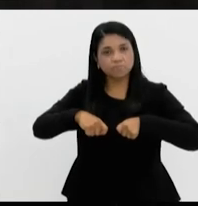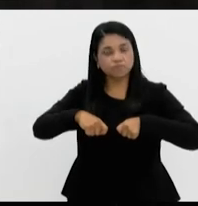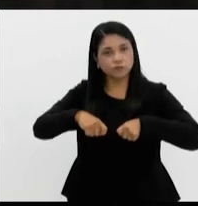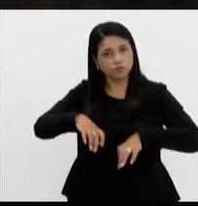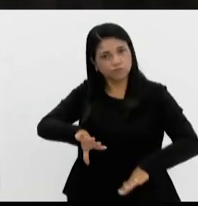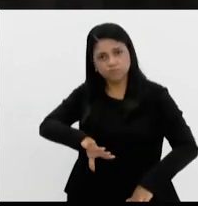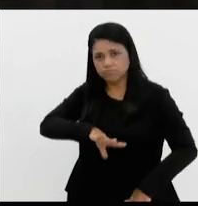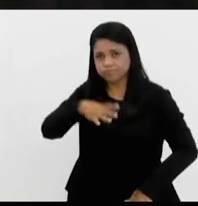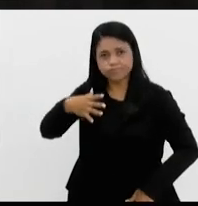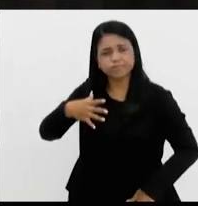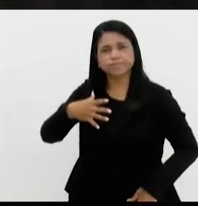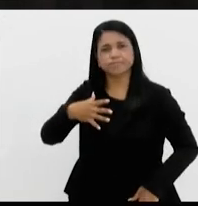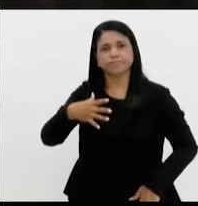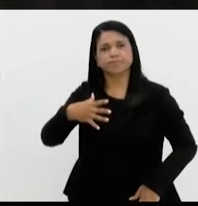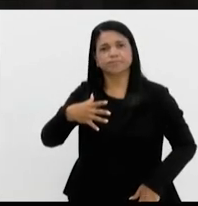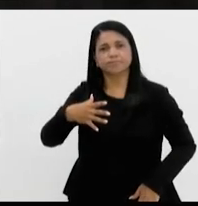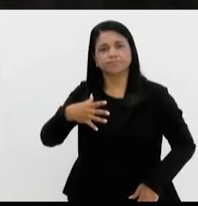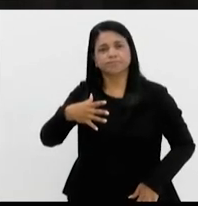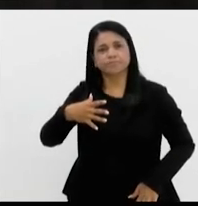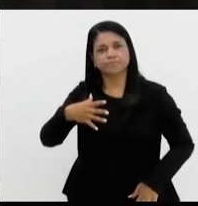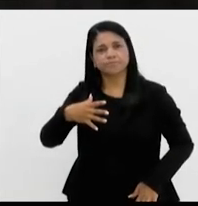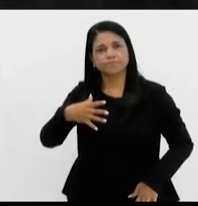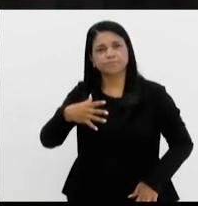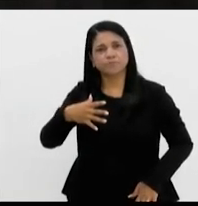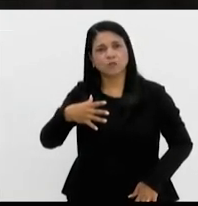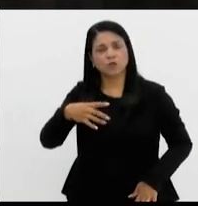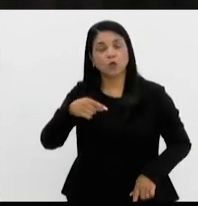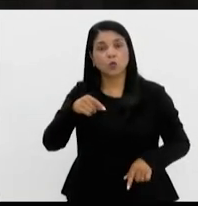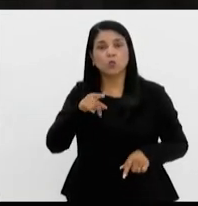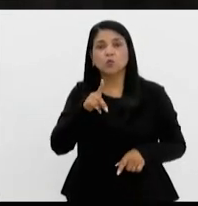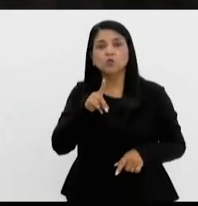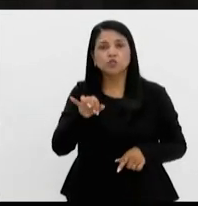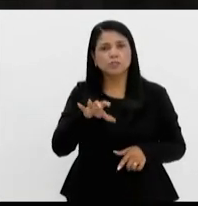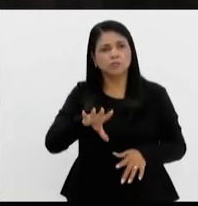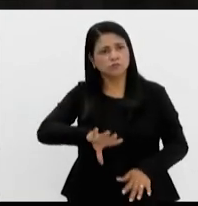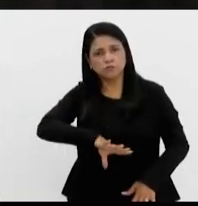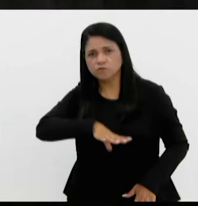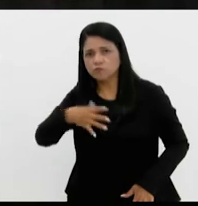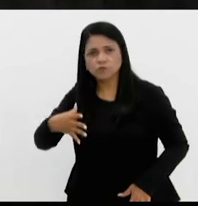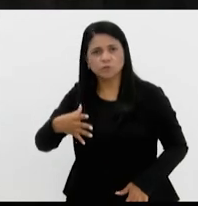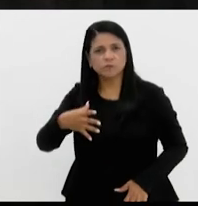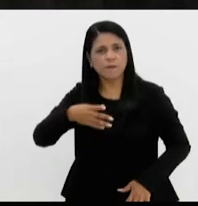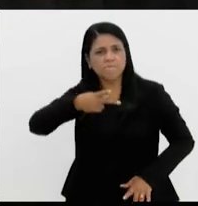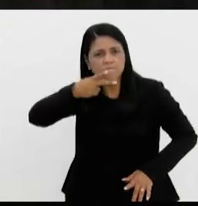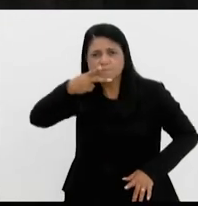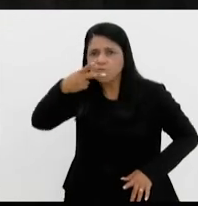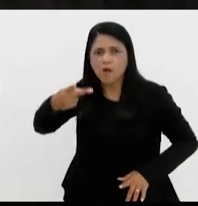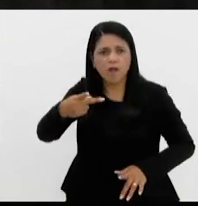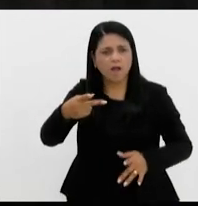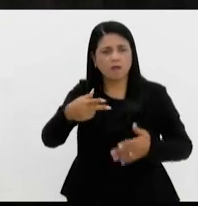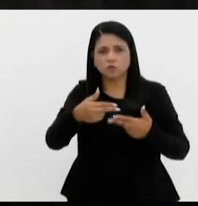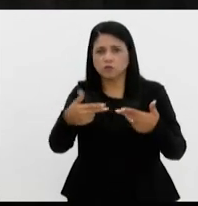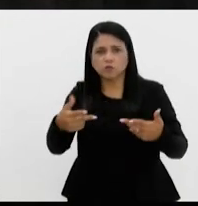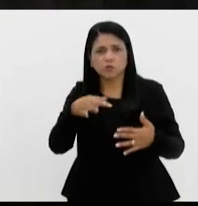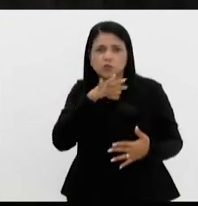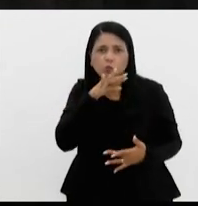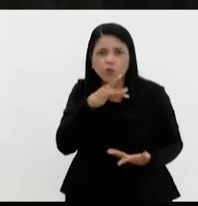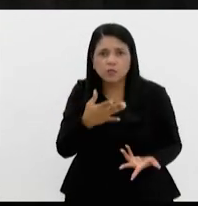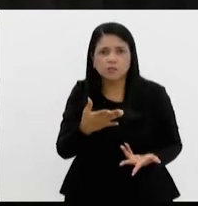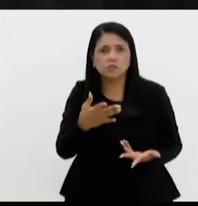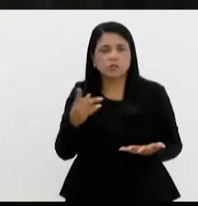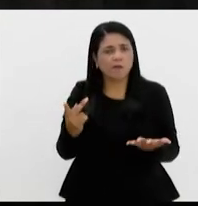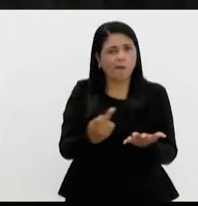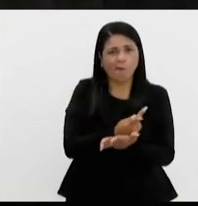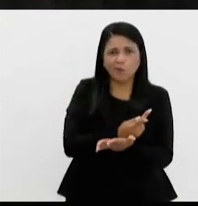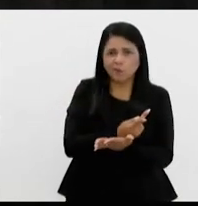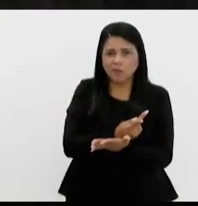indignarmos. O dia que a gente deixar de se indignar com tudo de ruim que